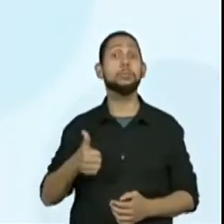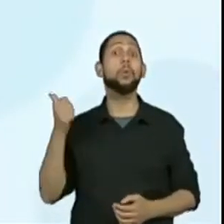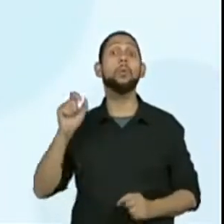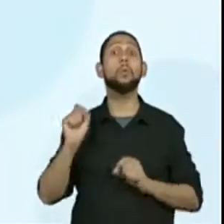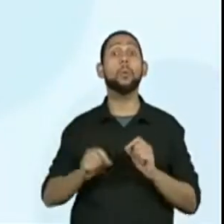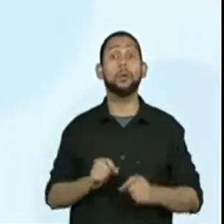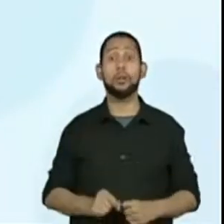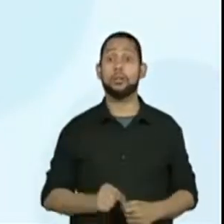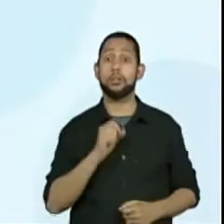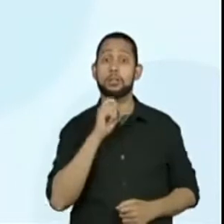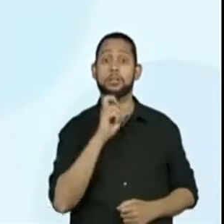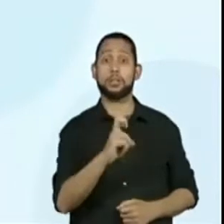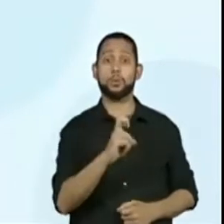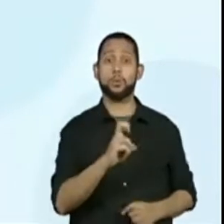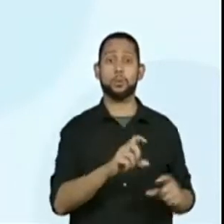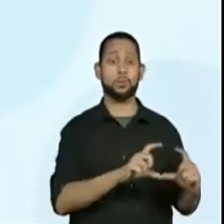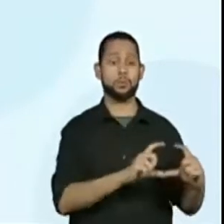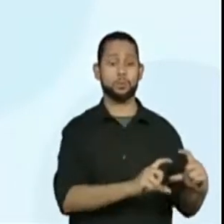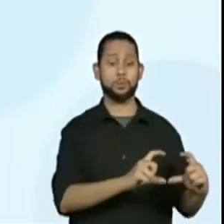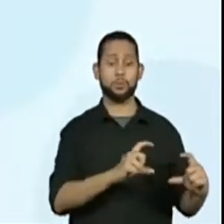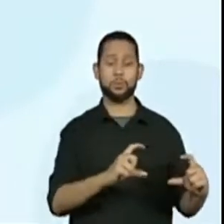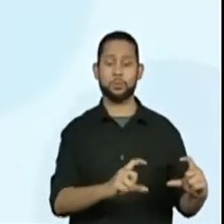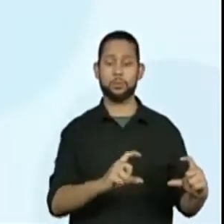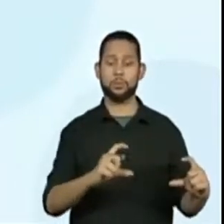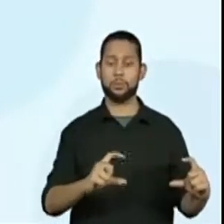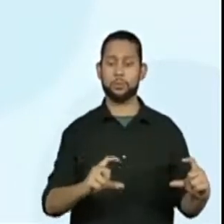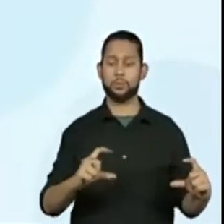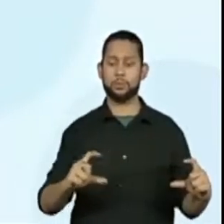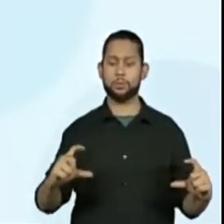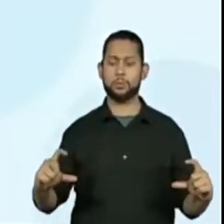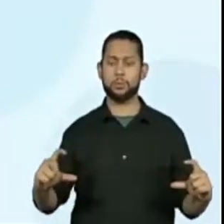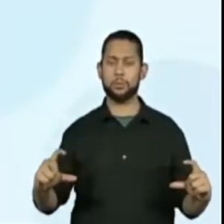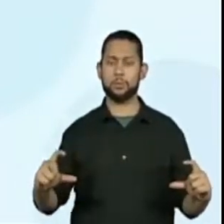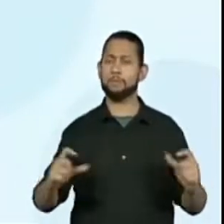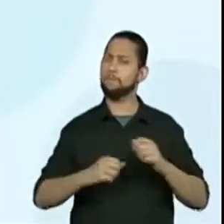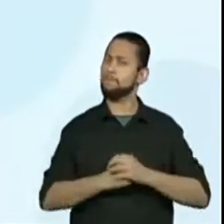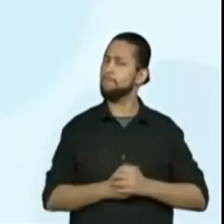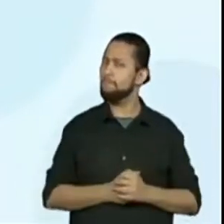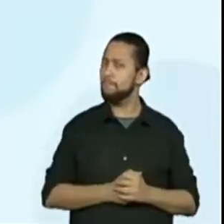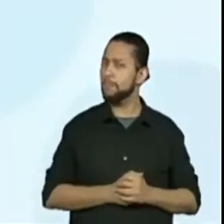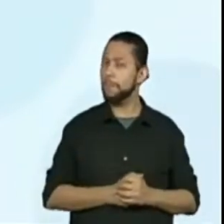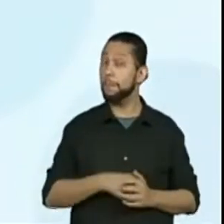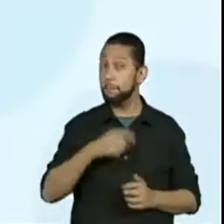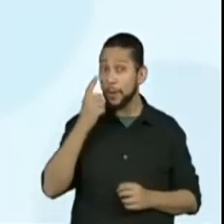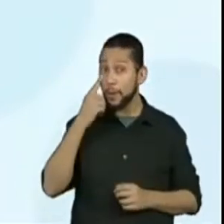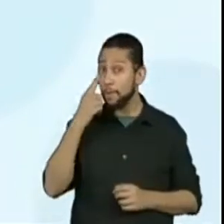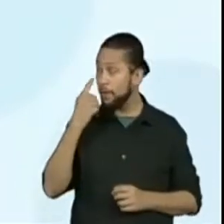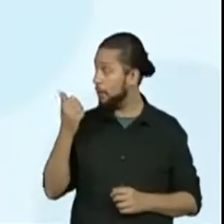ocupou 5 quadradinhos. Mas se vocês olharem